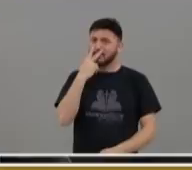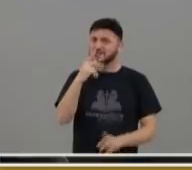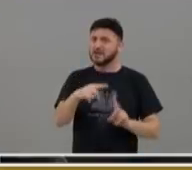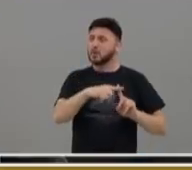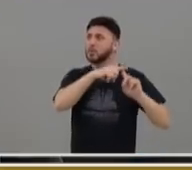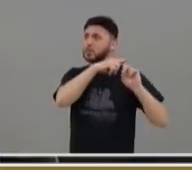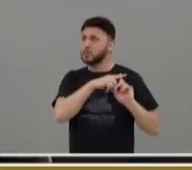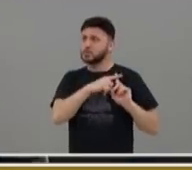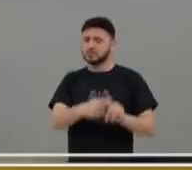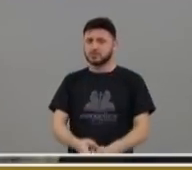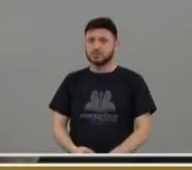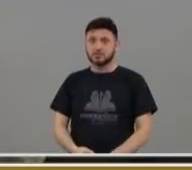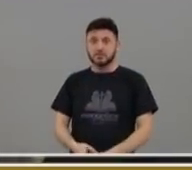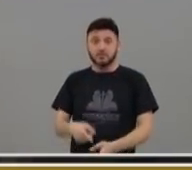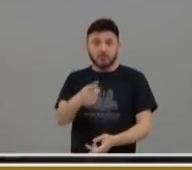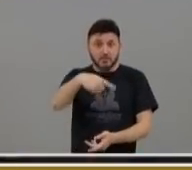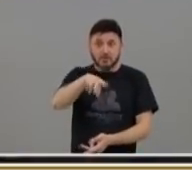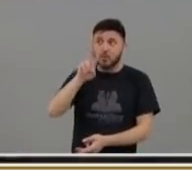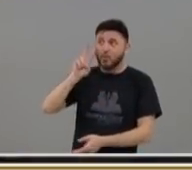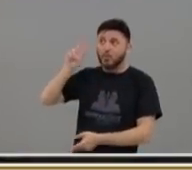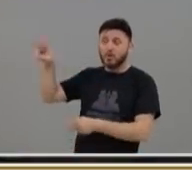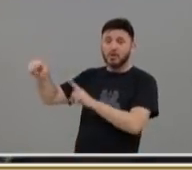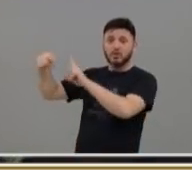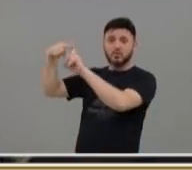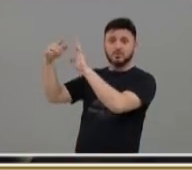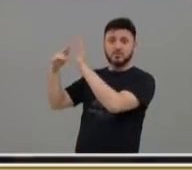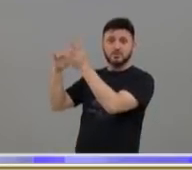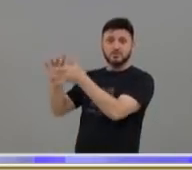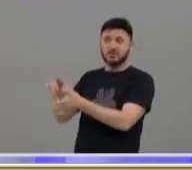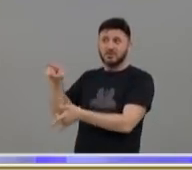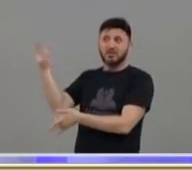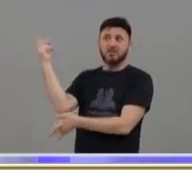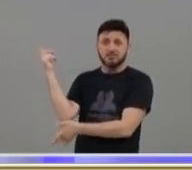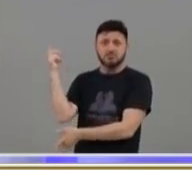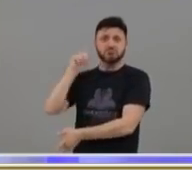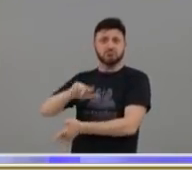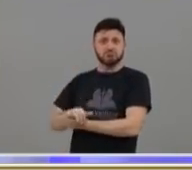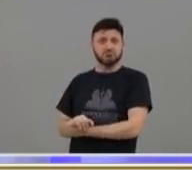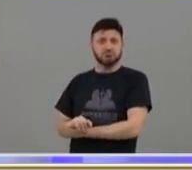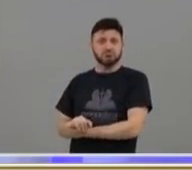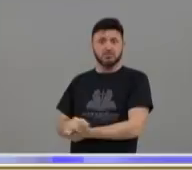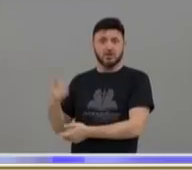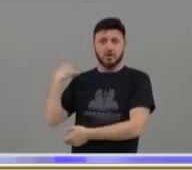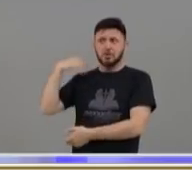para a cruz dEle. Olhe para a cruz dEle. Aqui está a